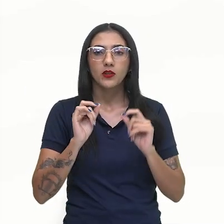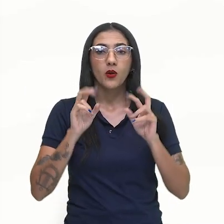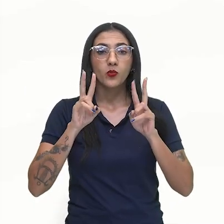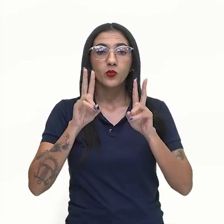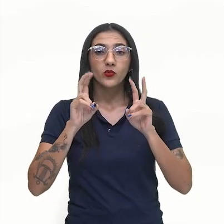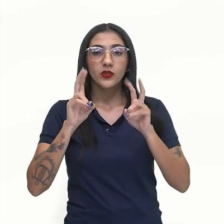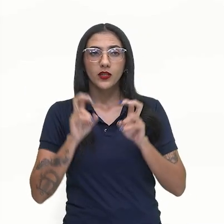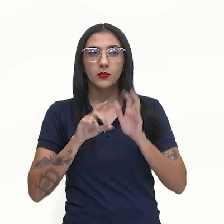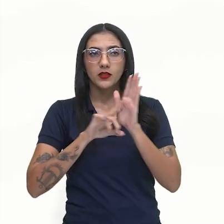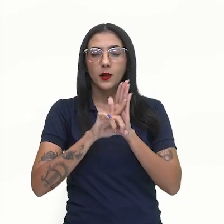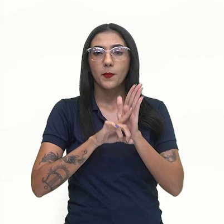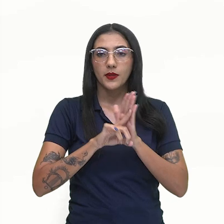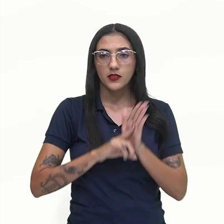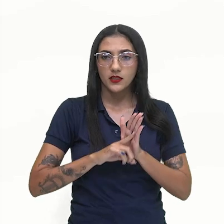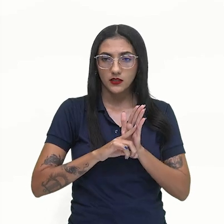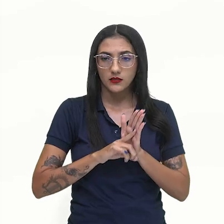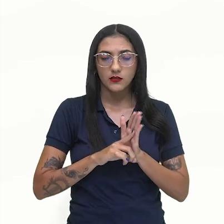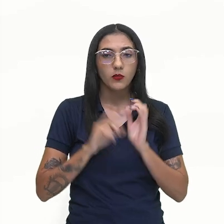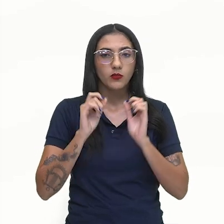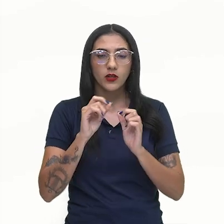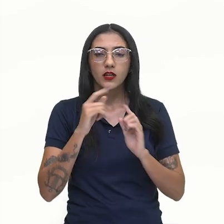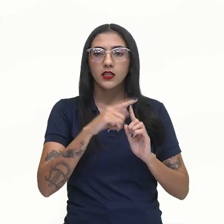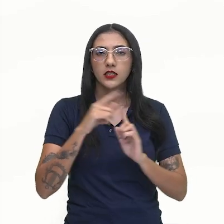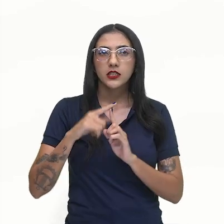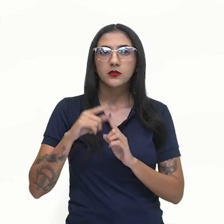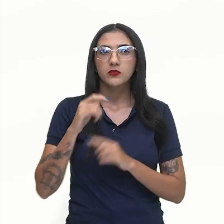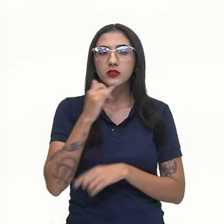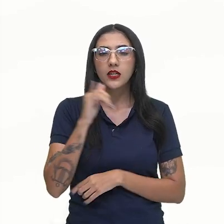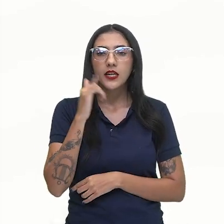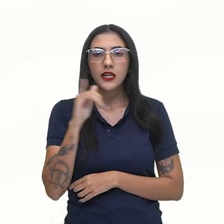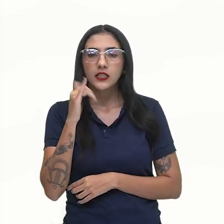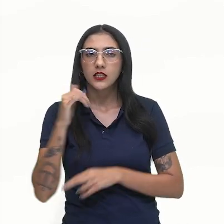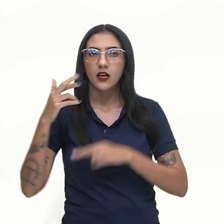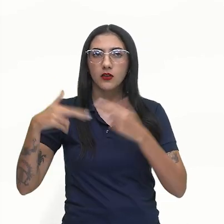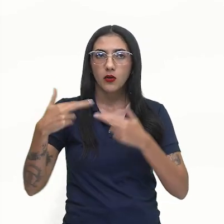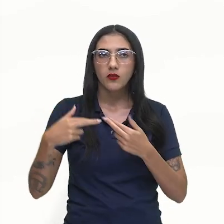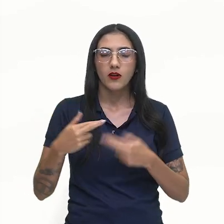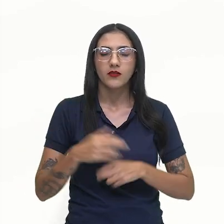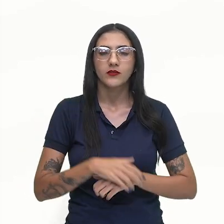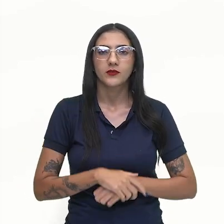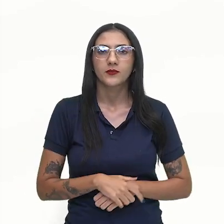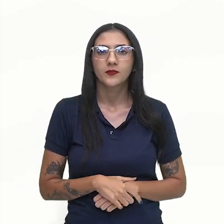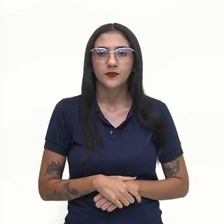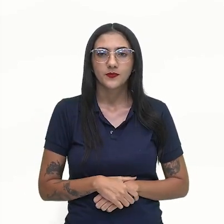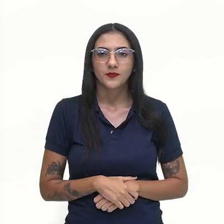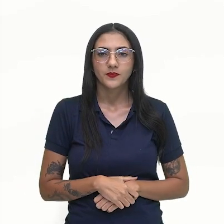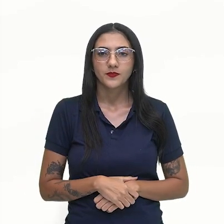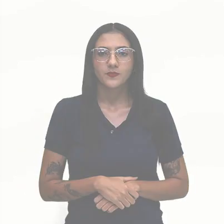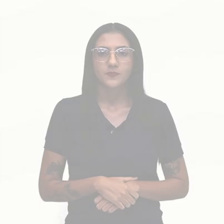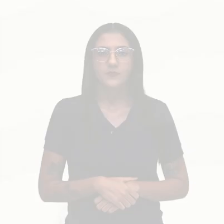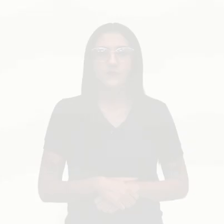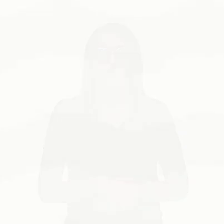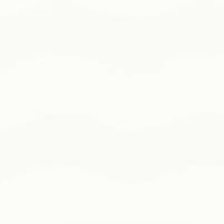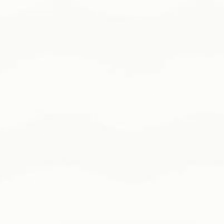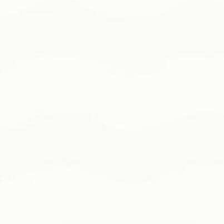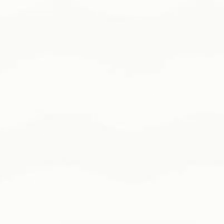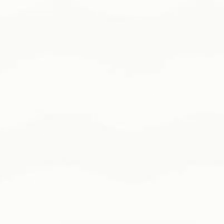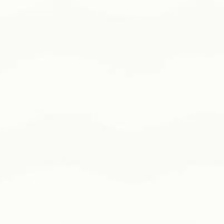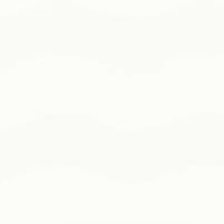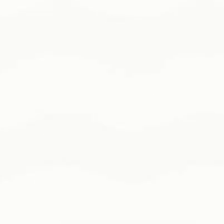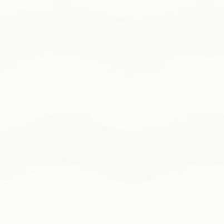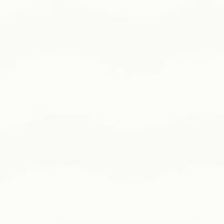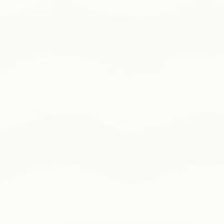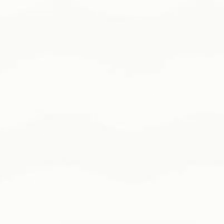quero pesquisar, né? Fontes de energias renováveis, mas eu quero textos somente em PDF, tá certo? Dessa